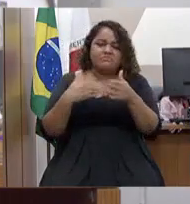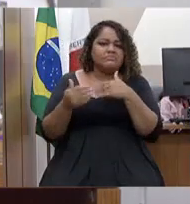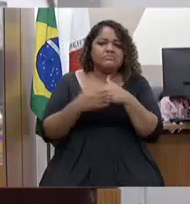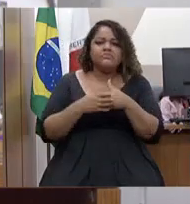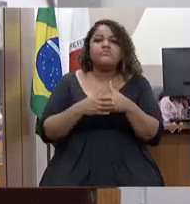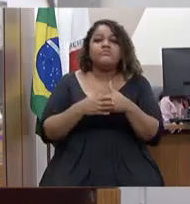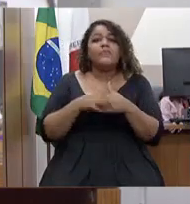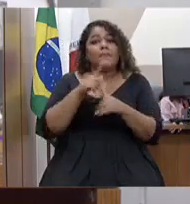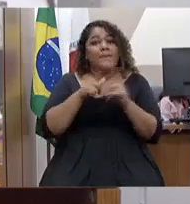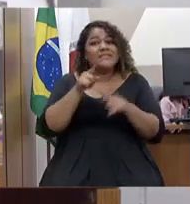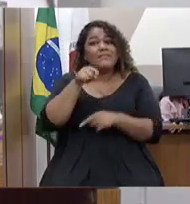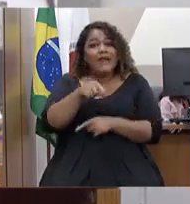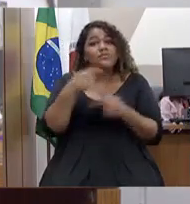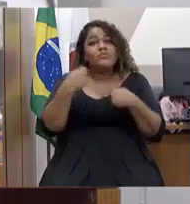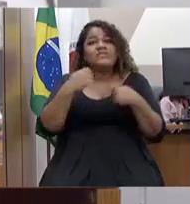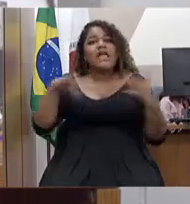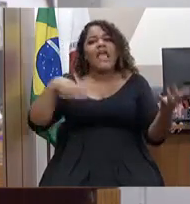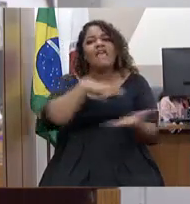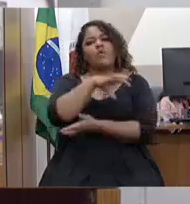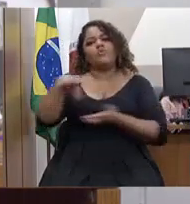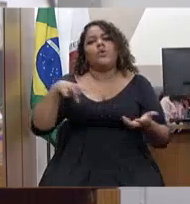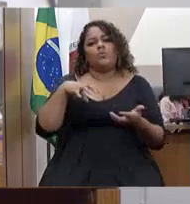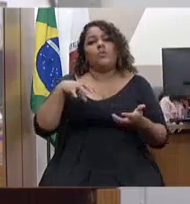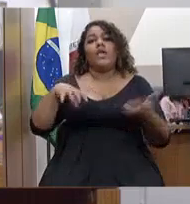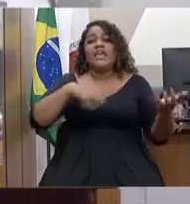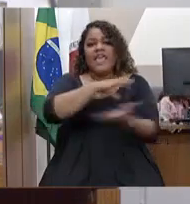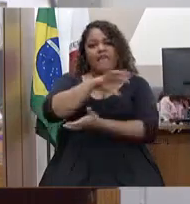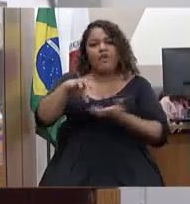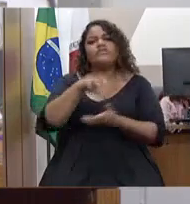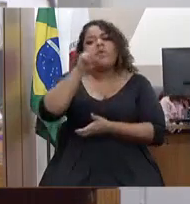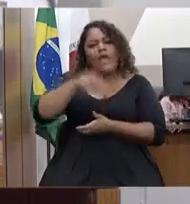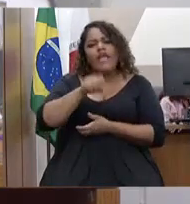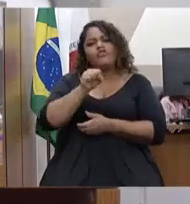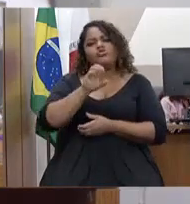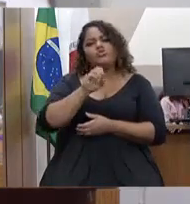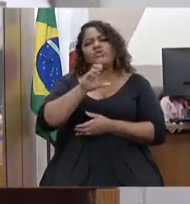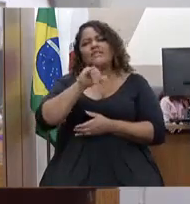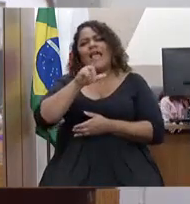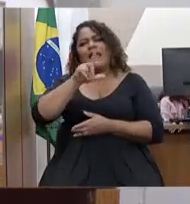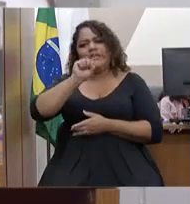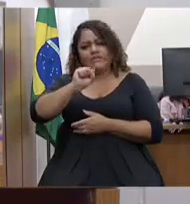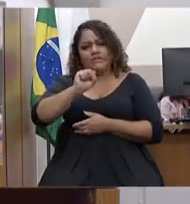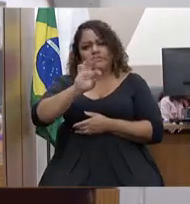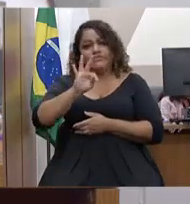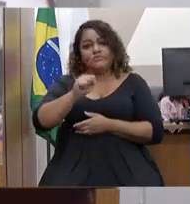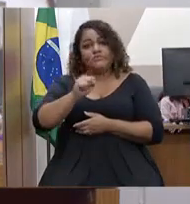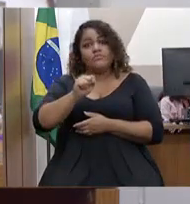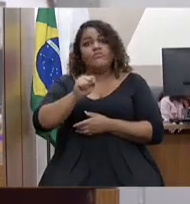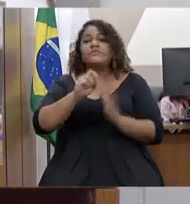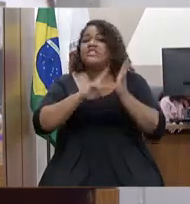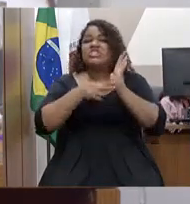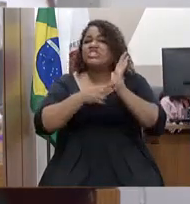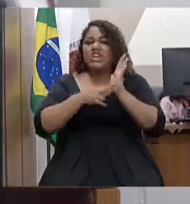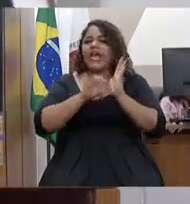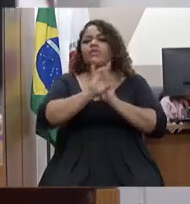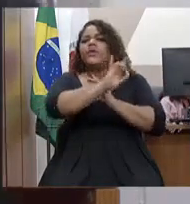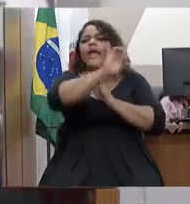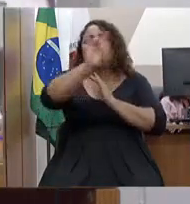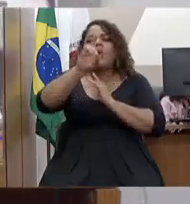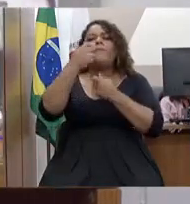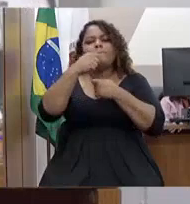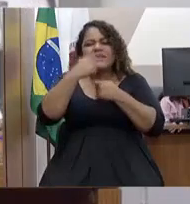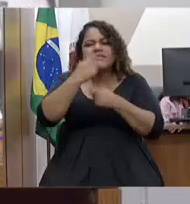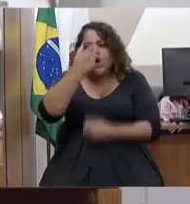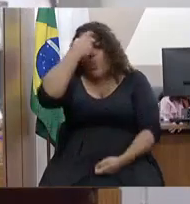é necessário uma revolução e essa revolução chama-se revolução socialista isso tem que estar na dirigente sindical não tem espaço para